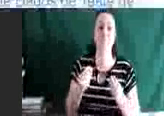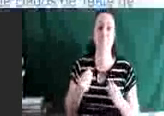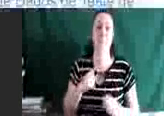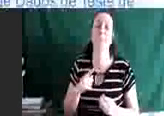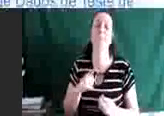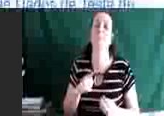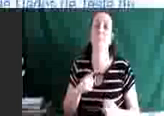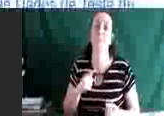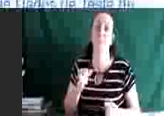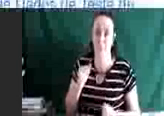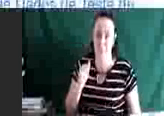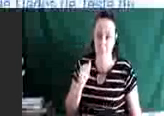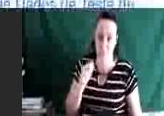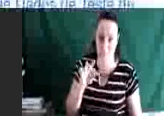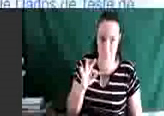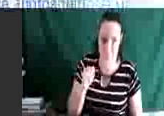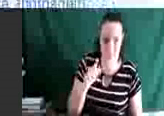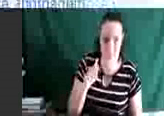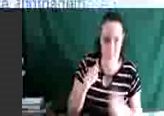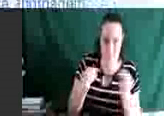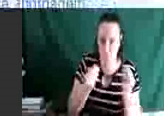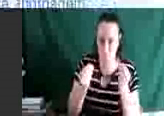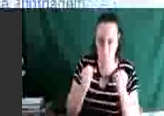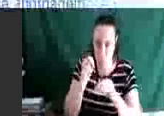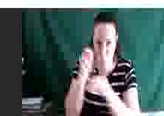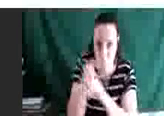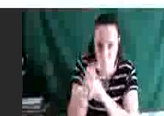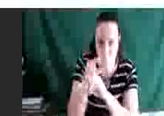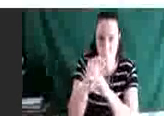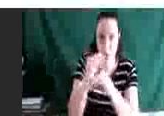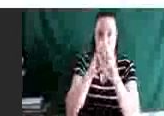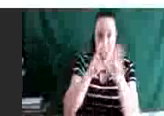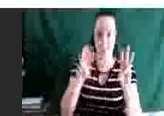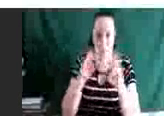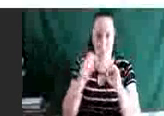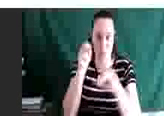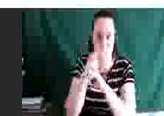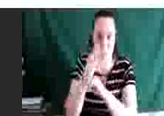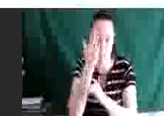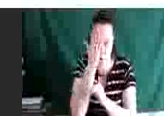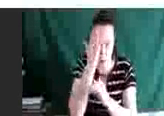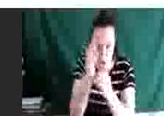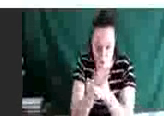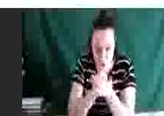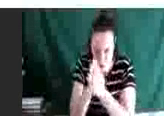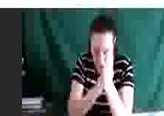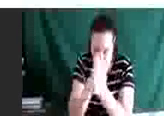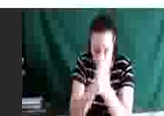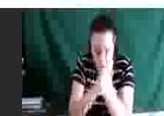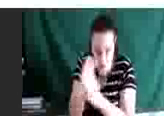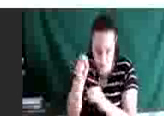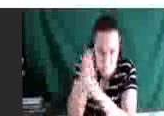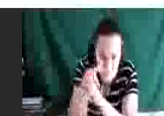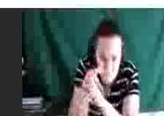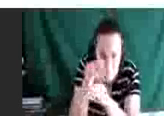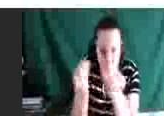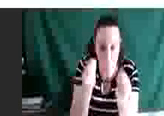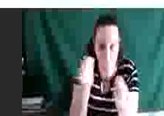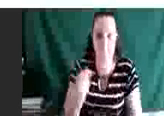Preparação, tudo ok. Ó, preparação. Acho que a Bianca deve ter acertado um, hein? Coleta de informações. Coleta de informações.